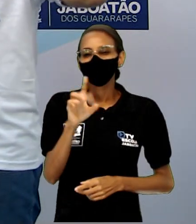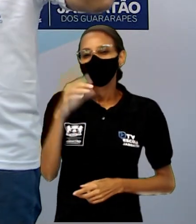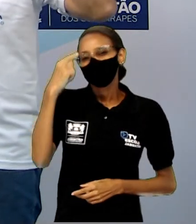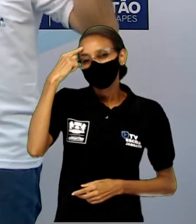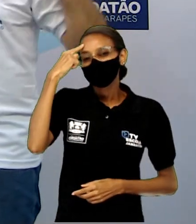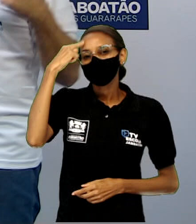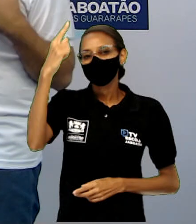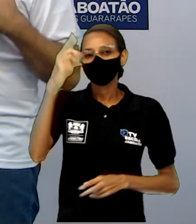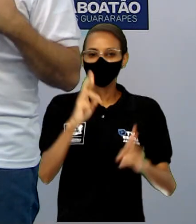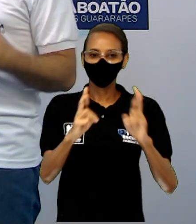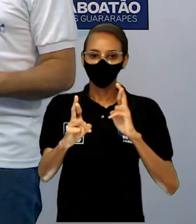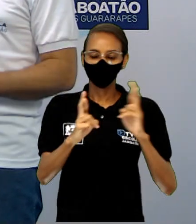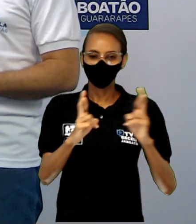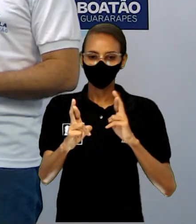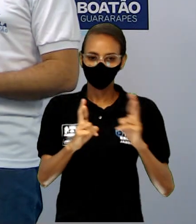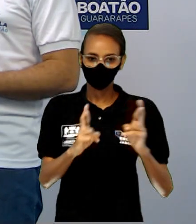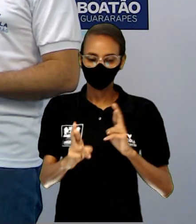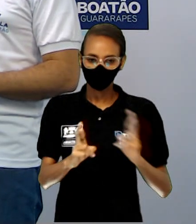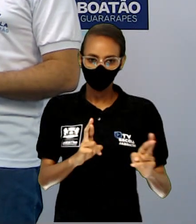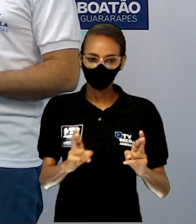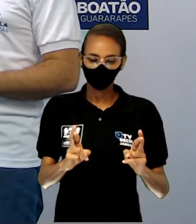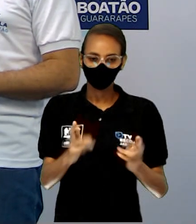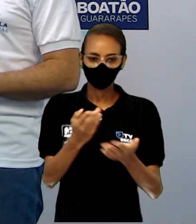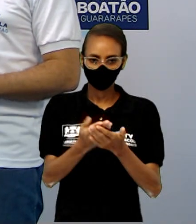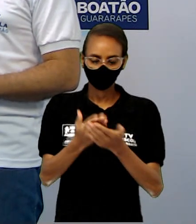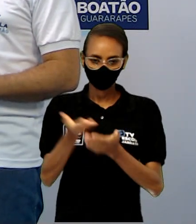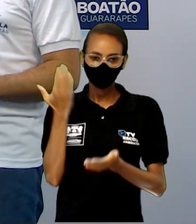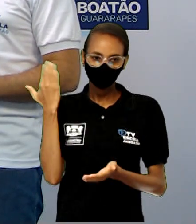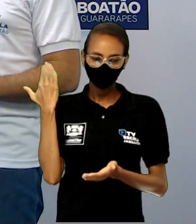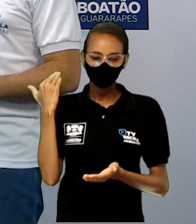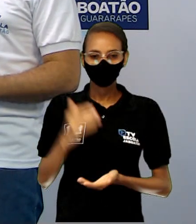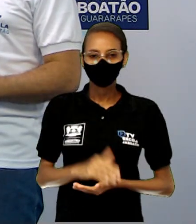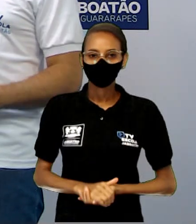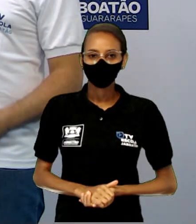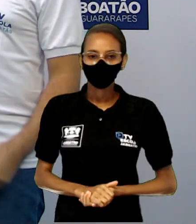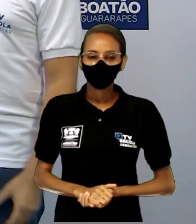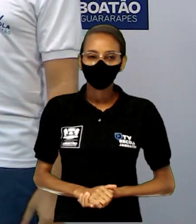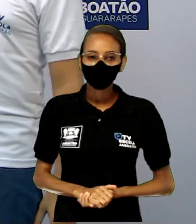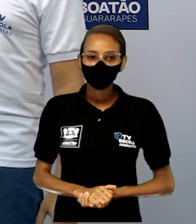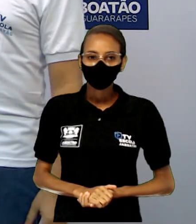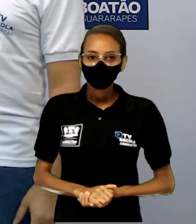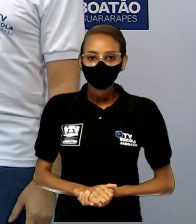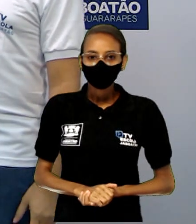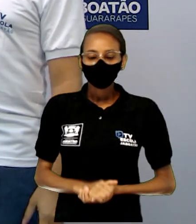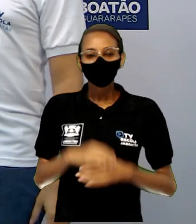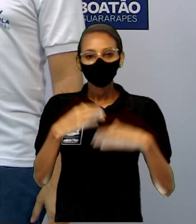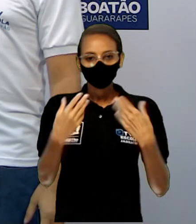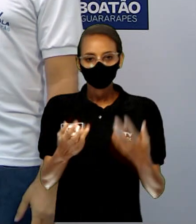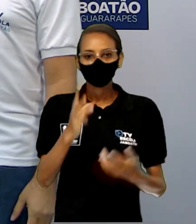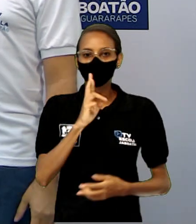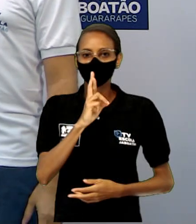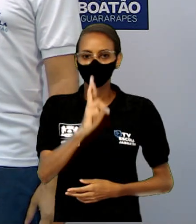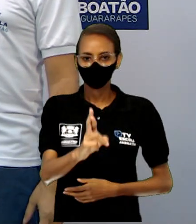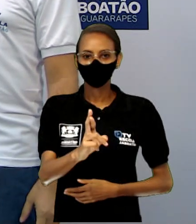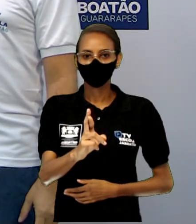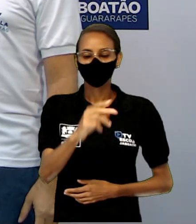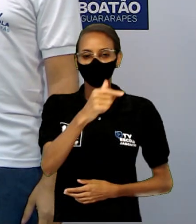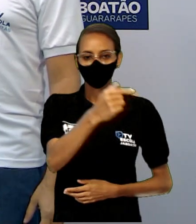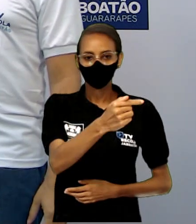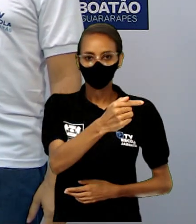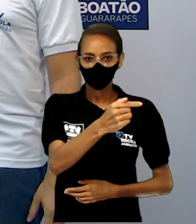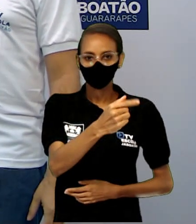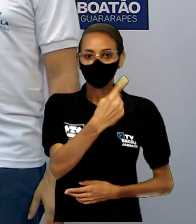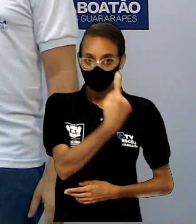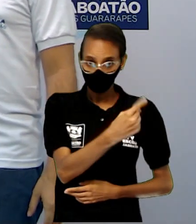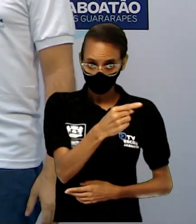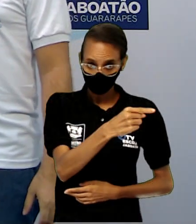nome, não é? Eu chamo de um valor desconhecido, uma incógnita. Então, nesse caso aqui, eu vou chamar de